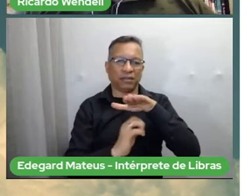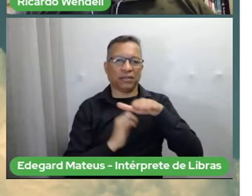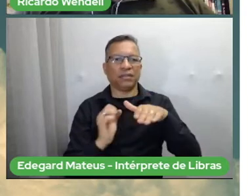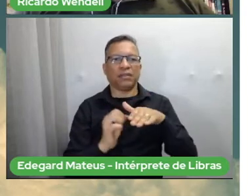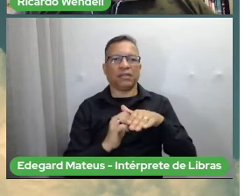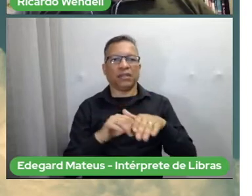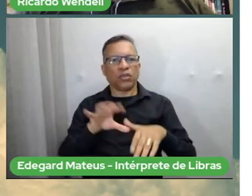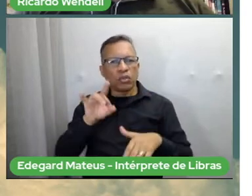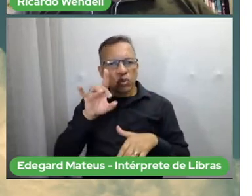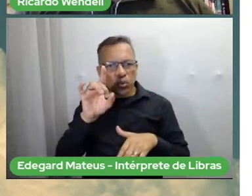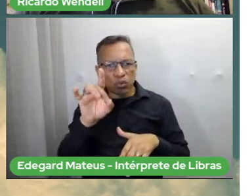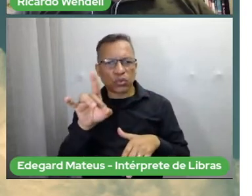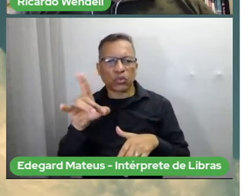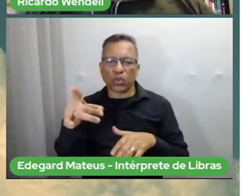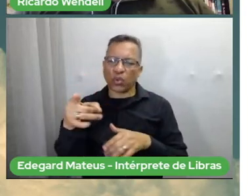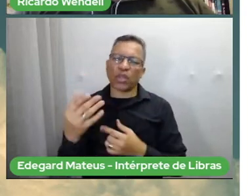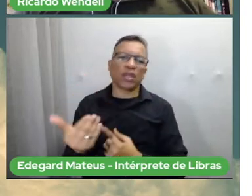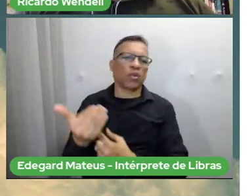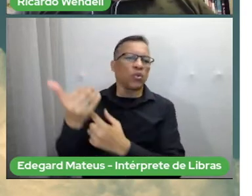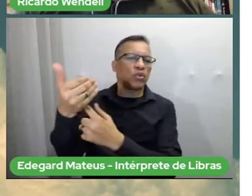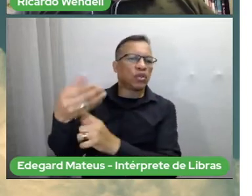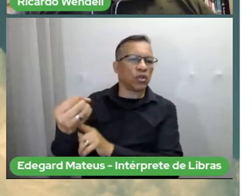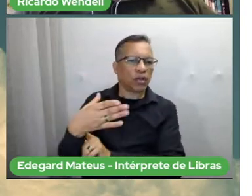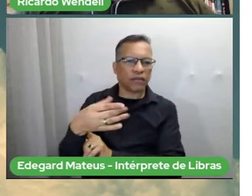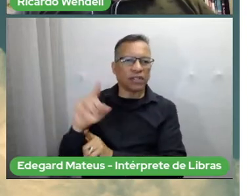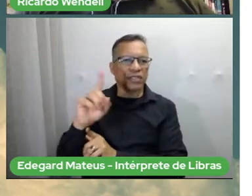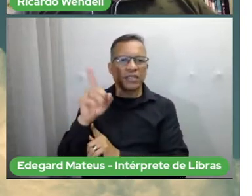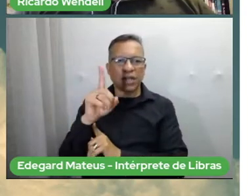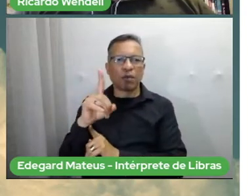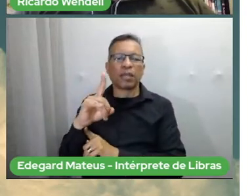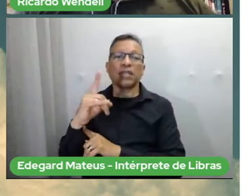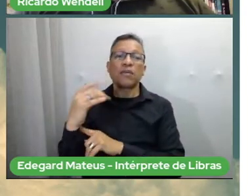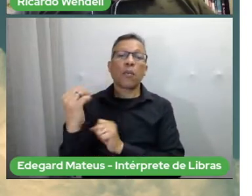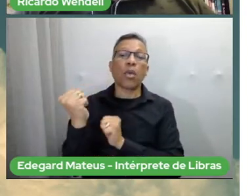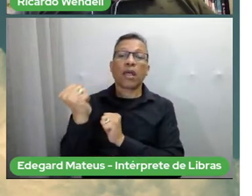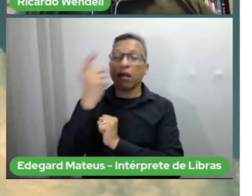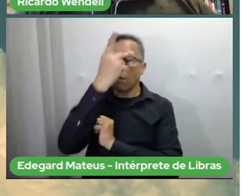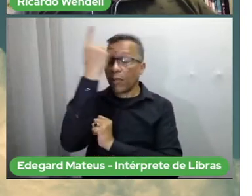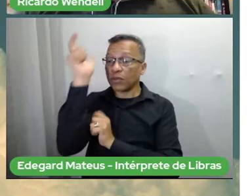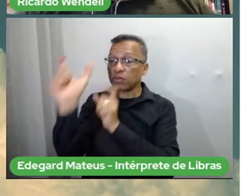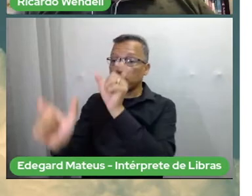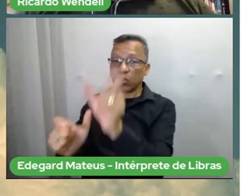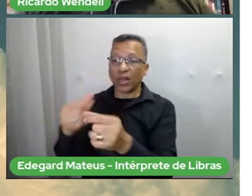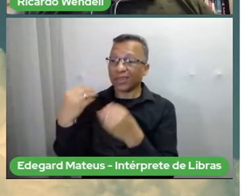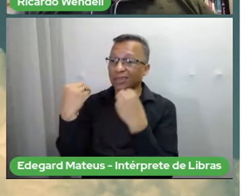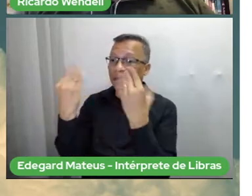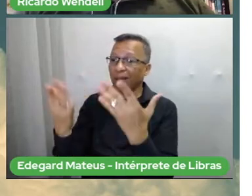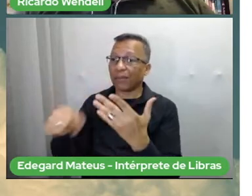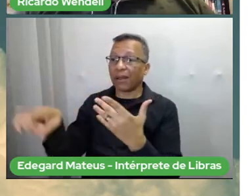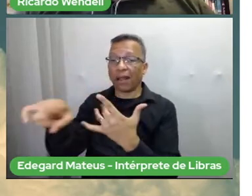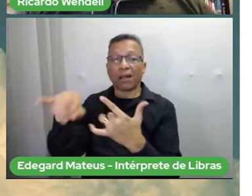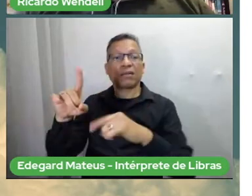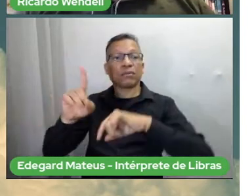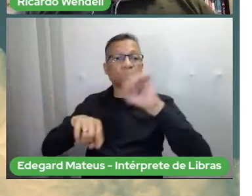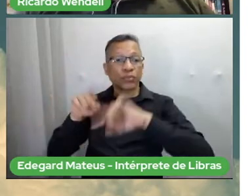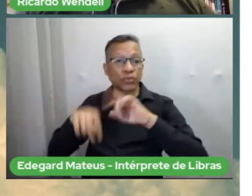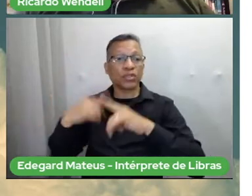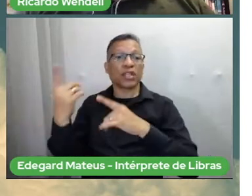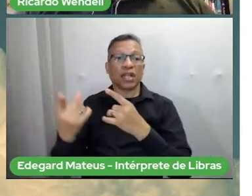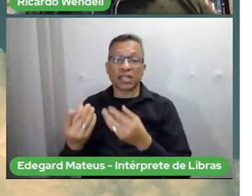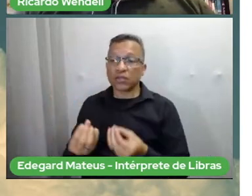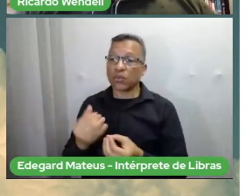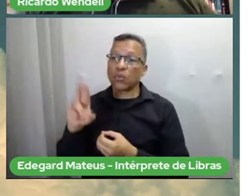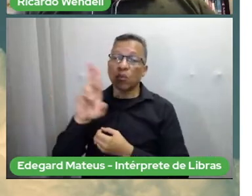apenas novas tecnologias, né? É sobre empoderar as pessoas, dar ferramentas para que elas utilizem dados o